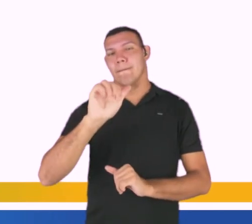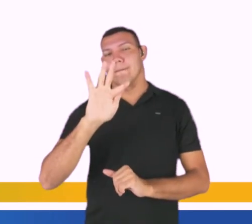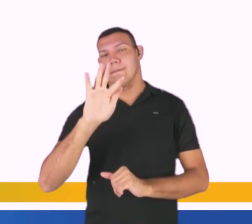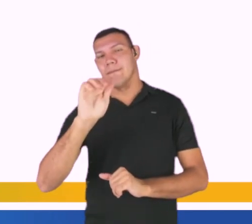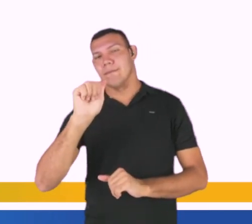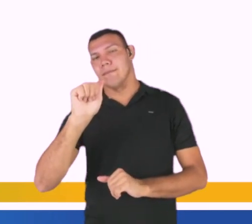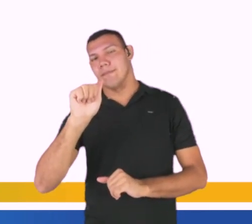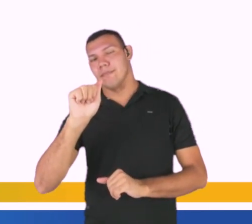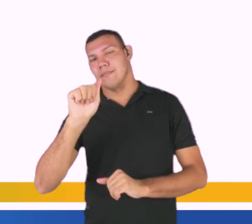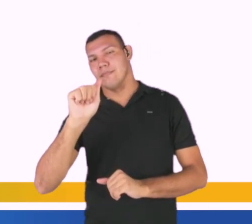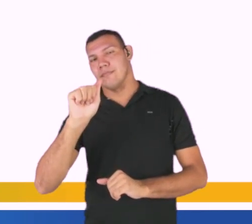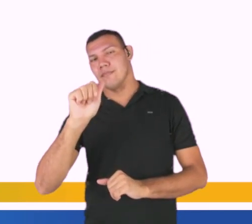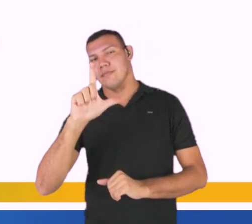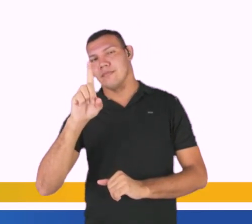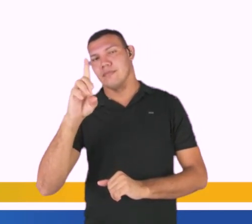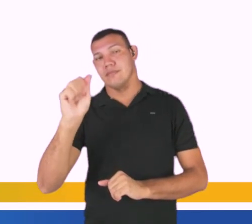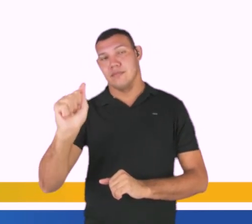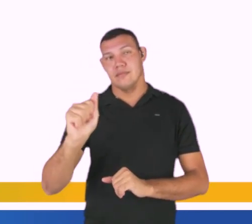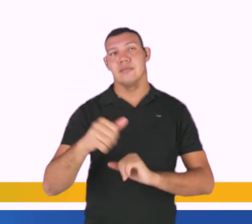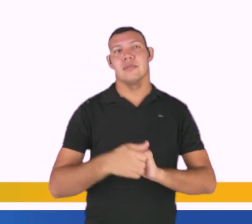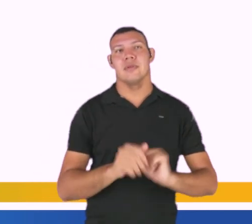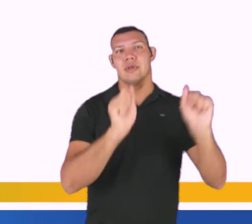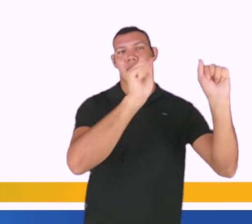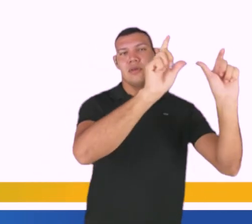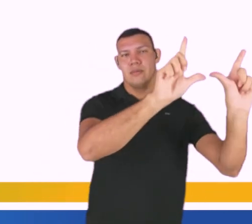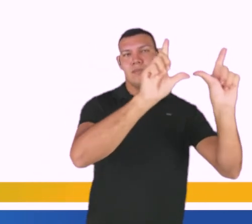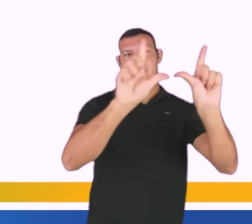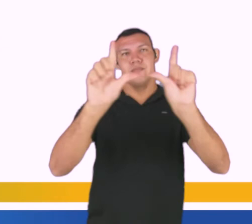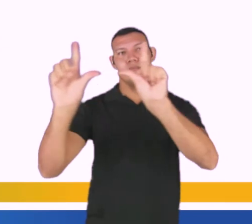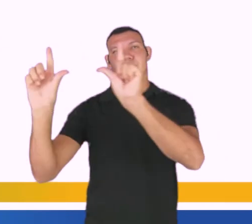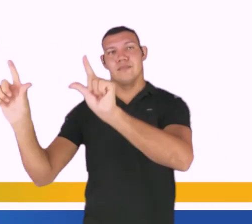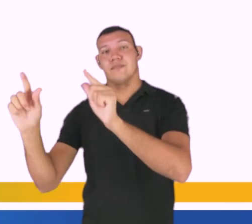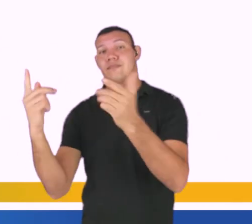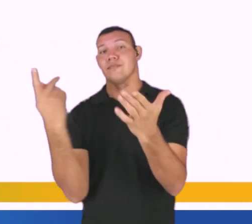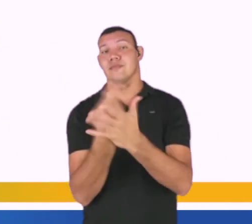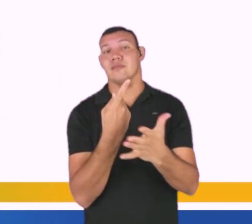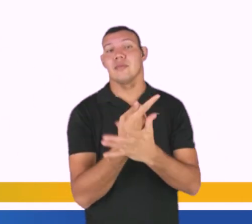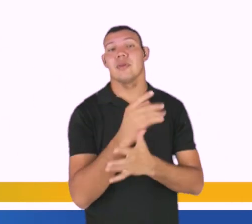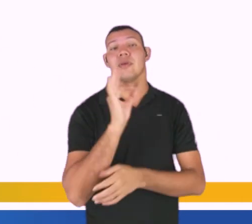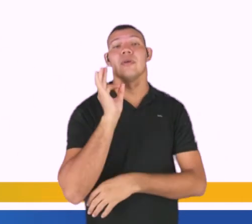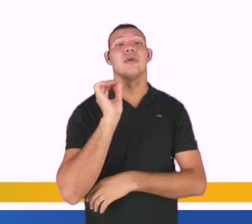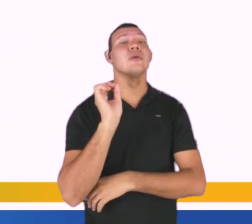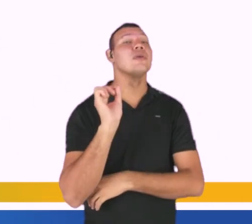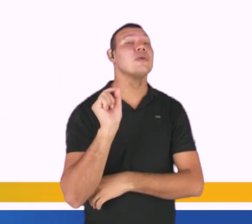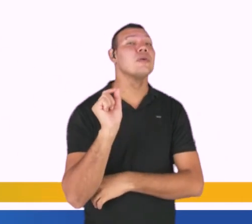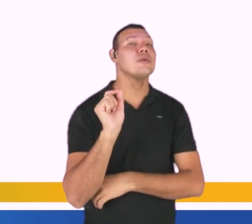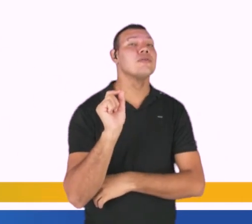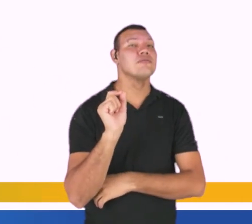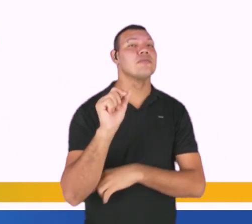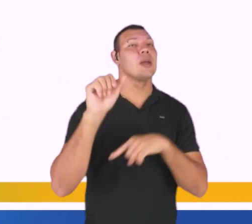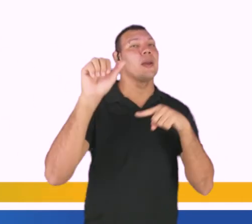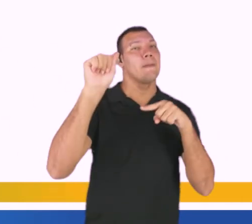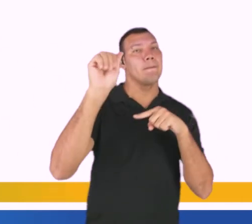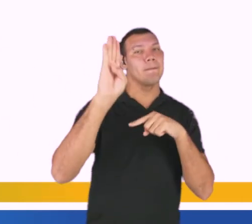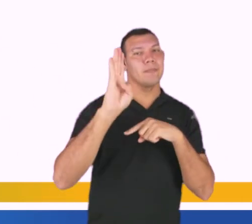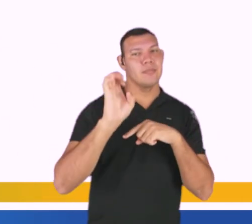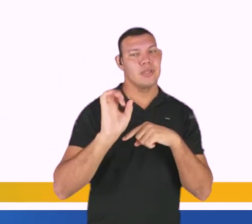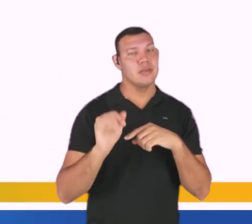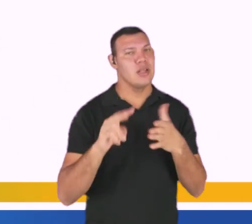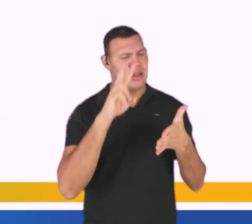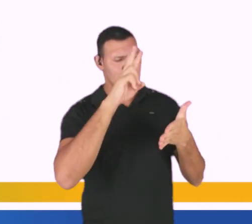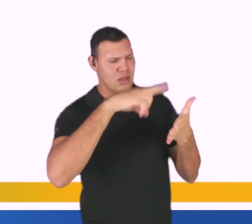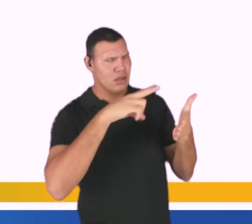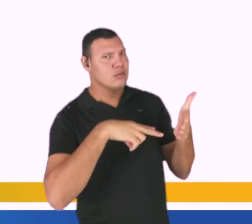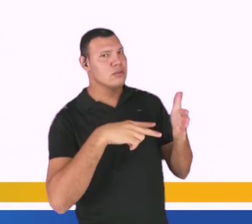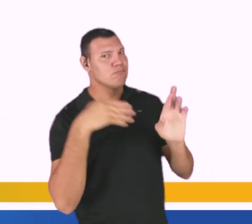amiga. E, segundo a tirinha acima, é incorreto afirmar. Temos 5 alternativas, você leia aí o